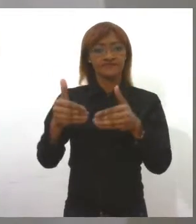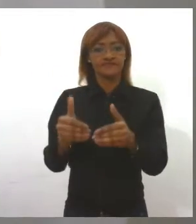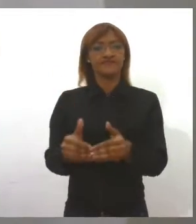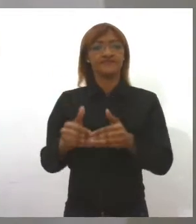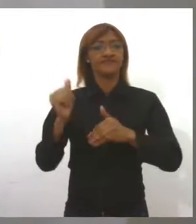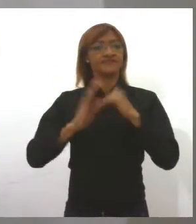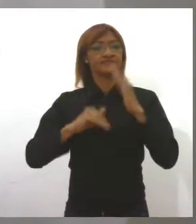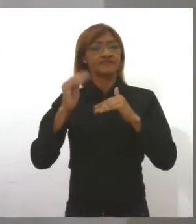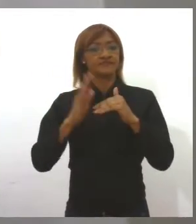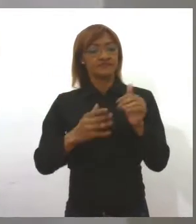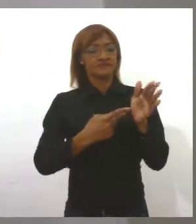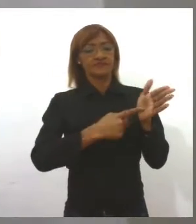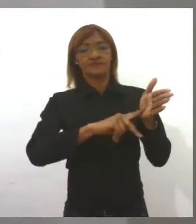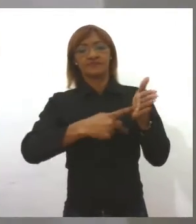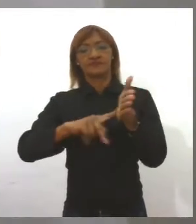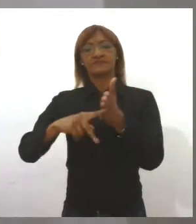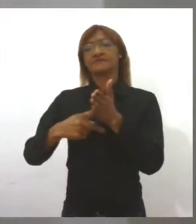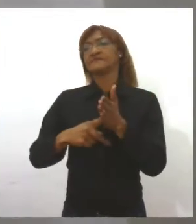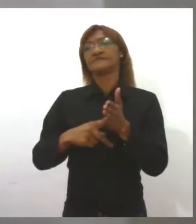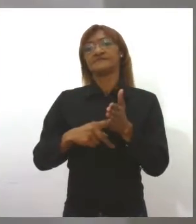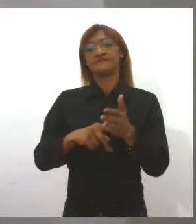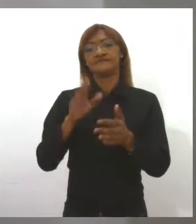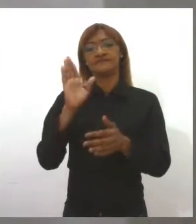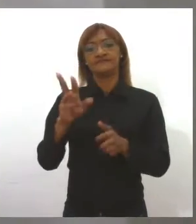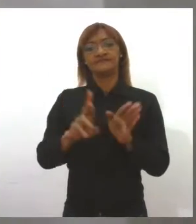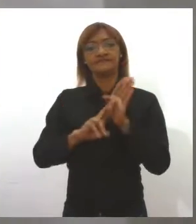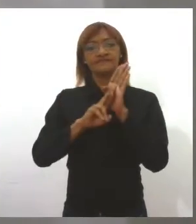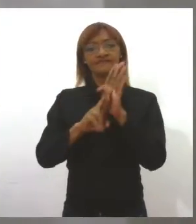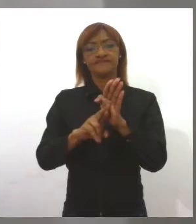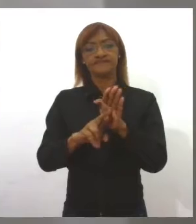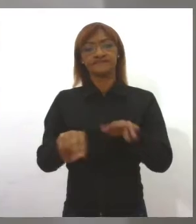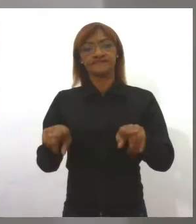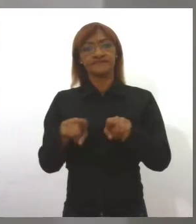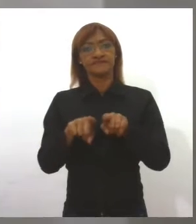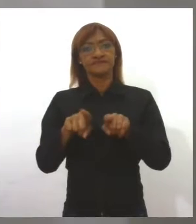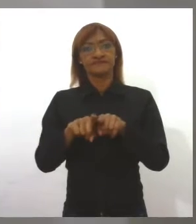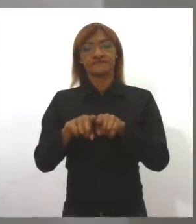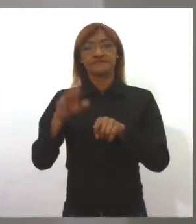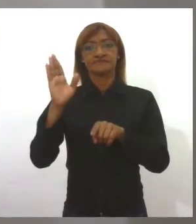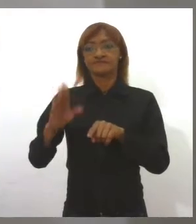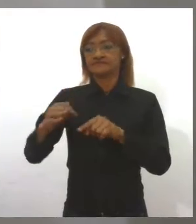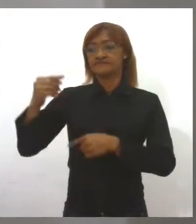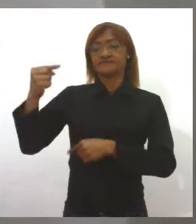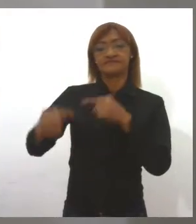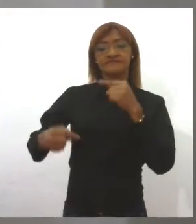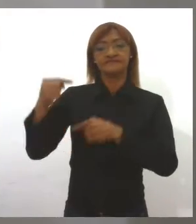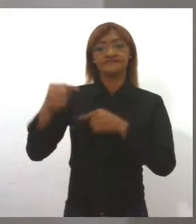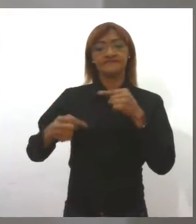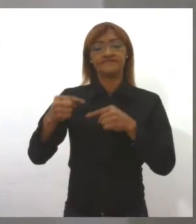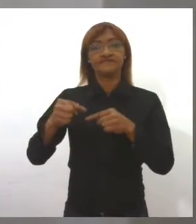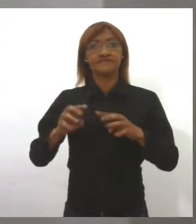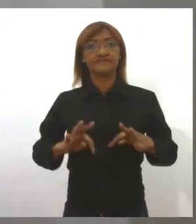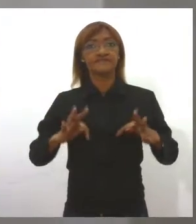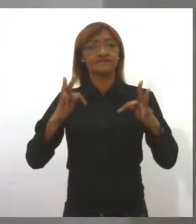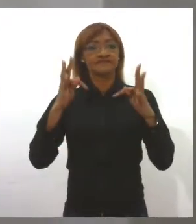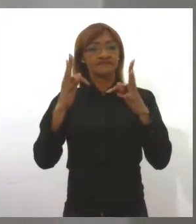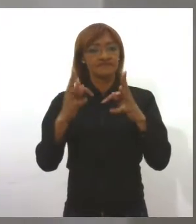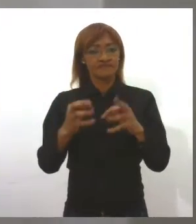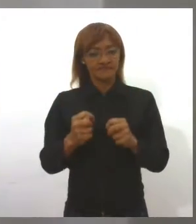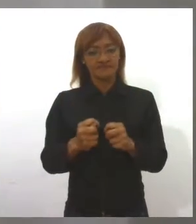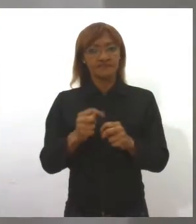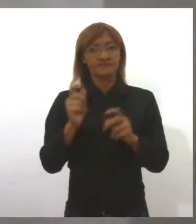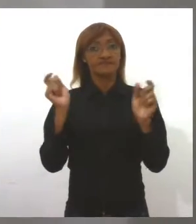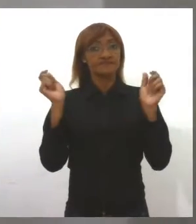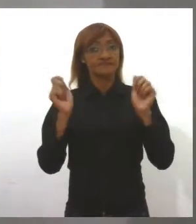representantes sindicais e representantes da classe política para se inteirar e debater esse